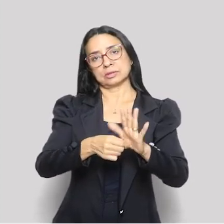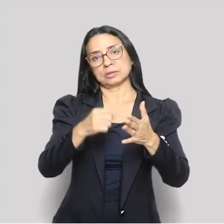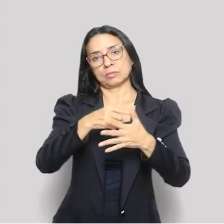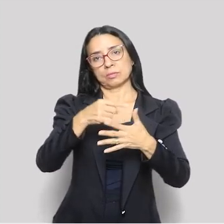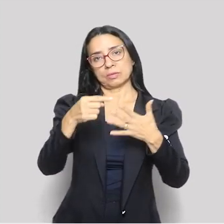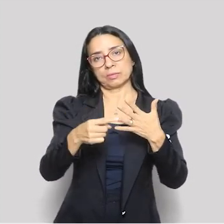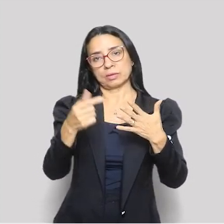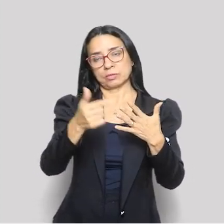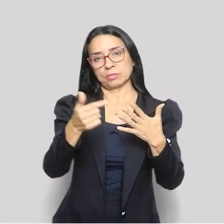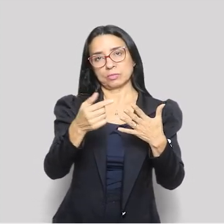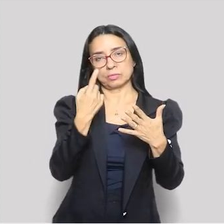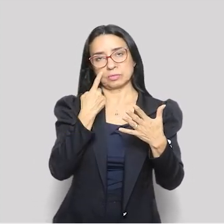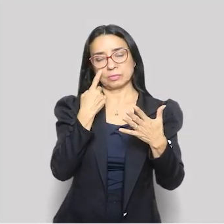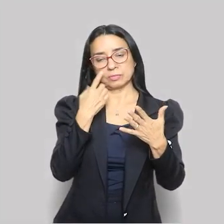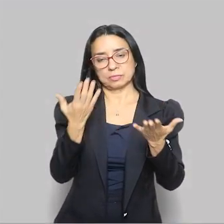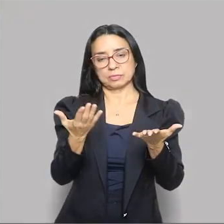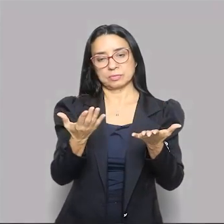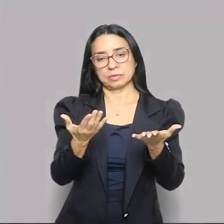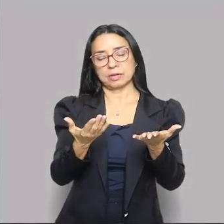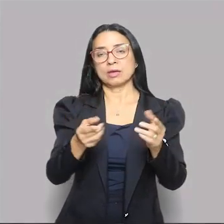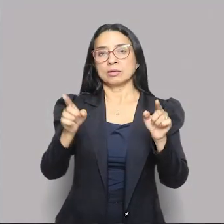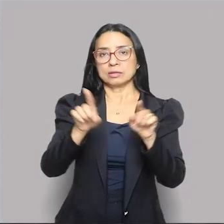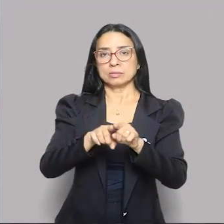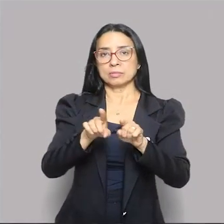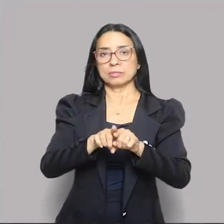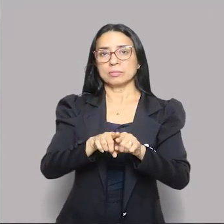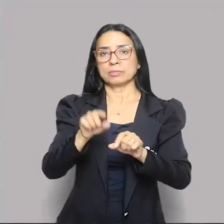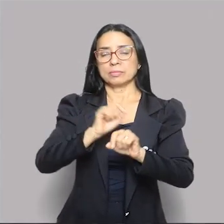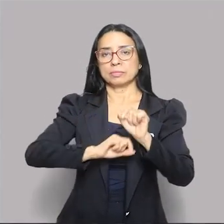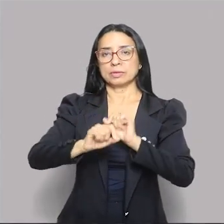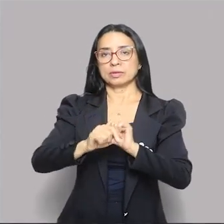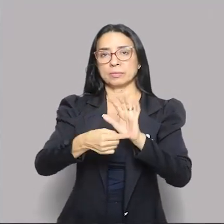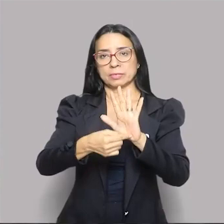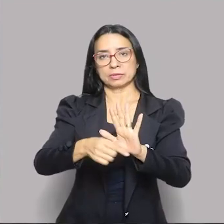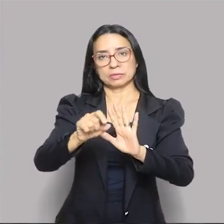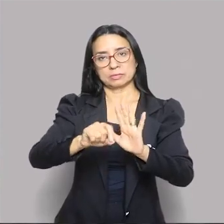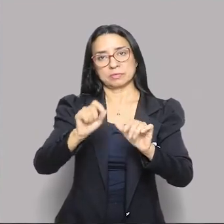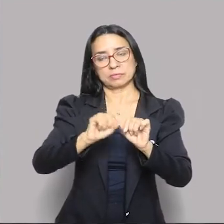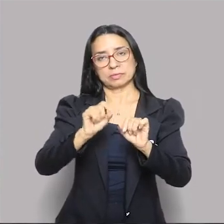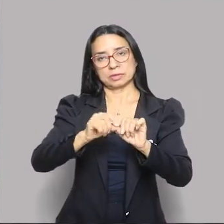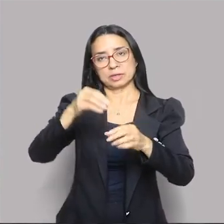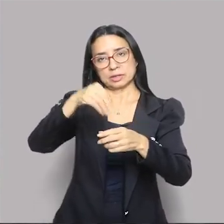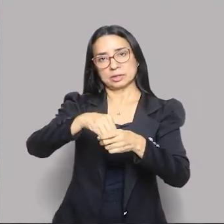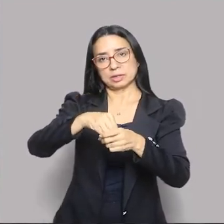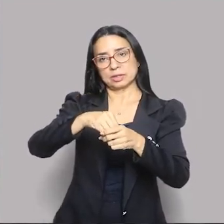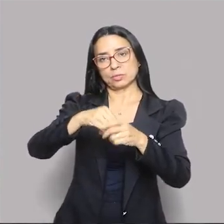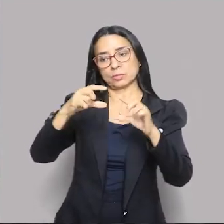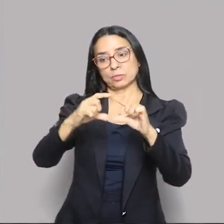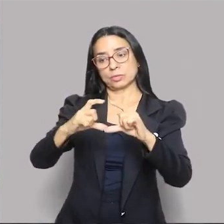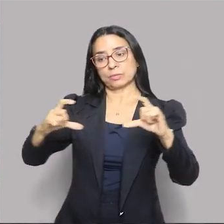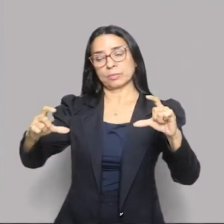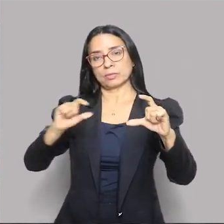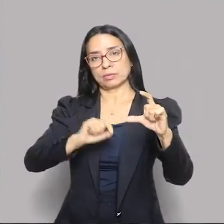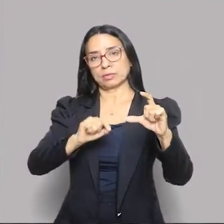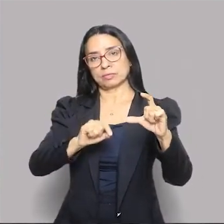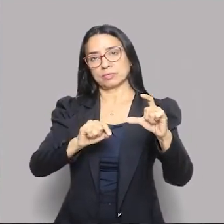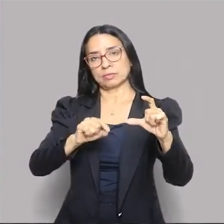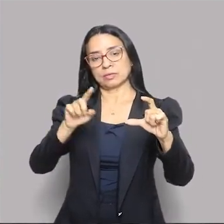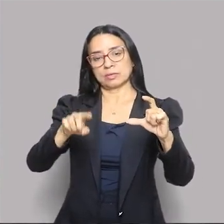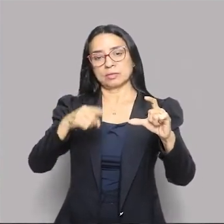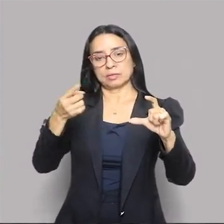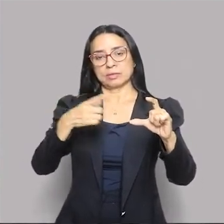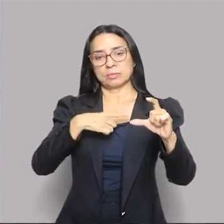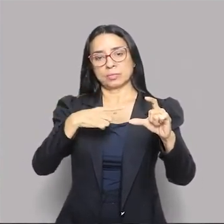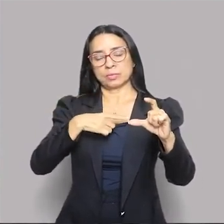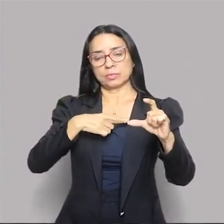mesma forma, apresentando aquilo que você vai fazer dentro do seu parágrafo. Depois, você parte para o que chama de